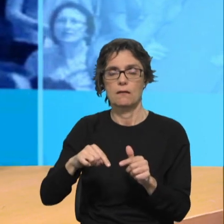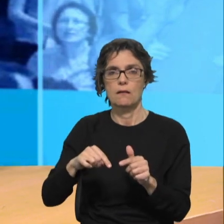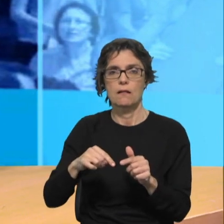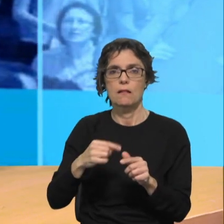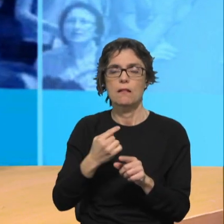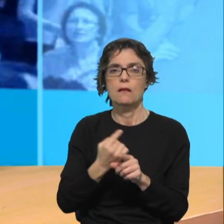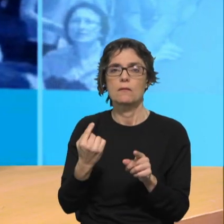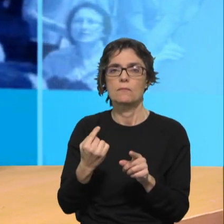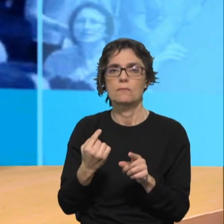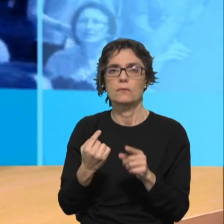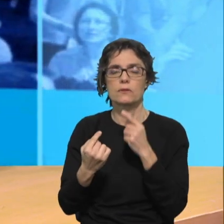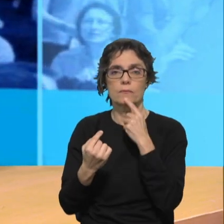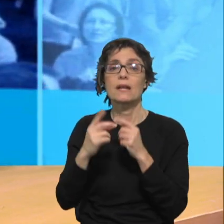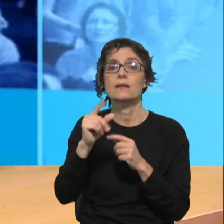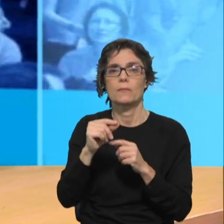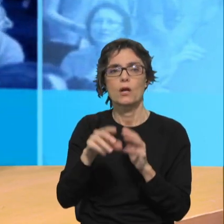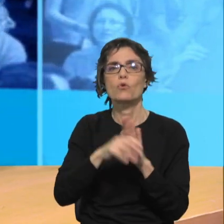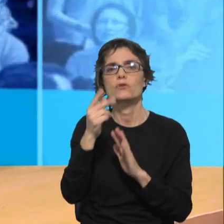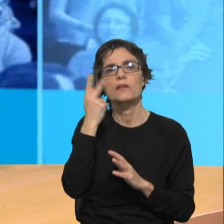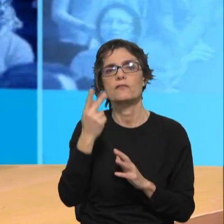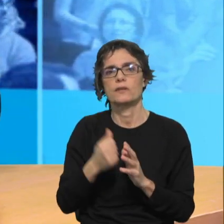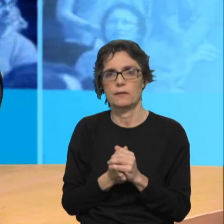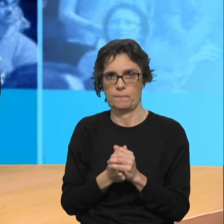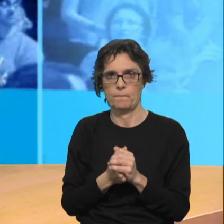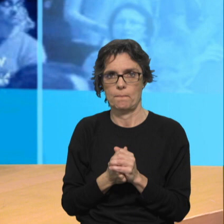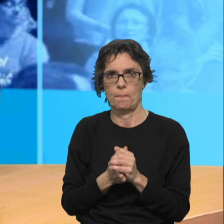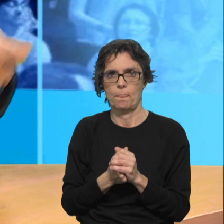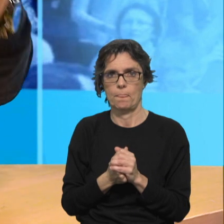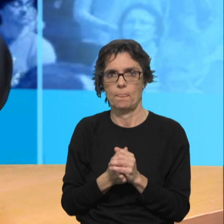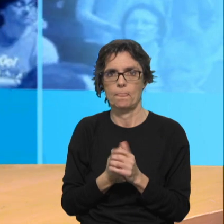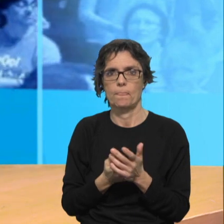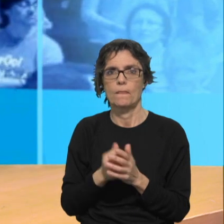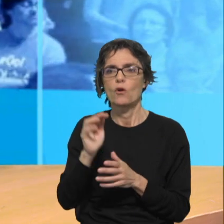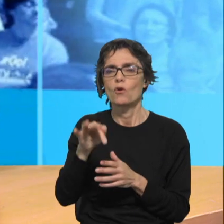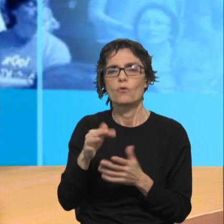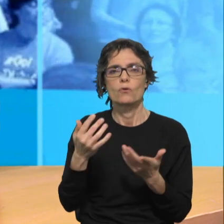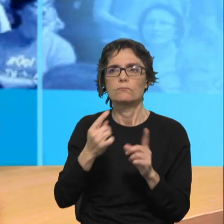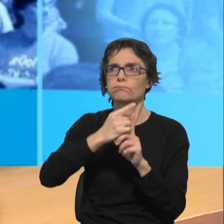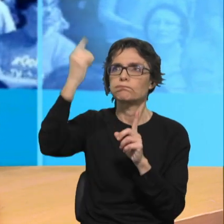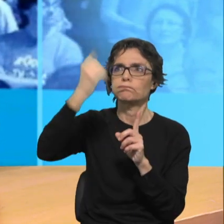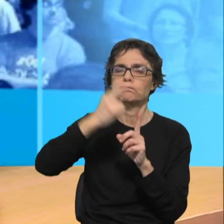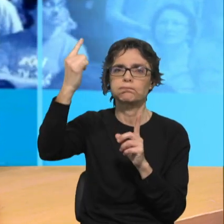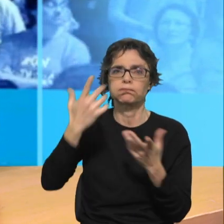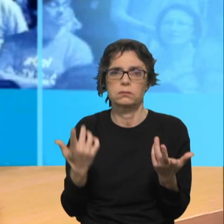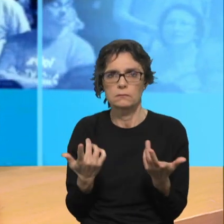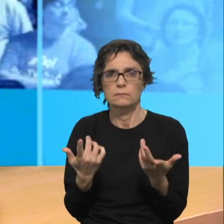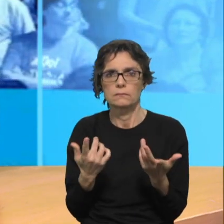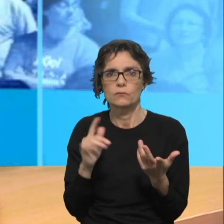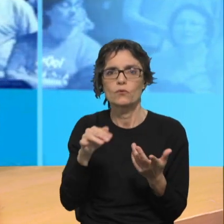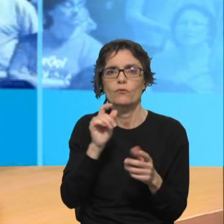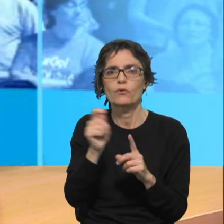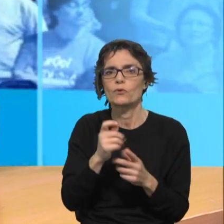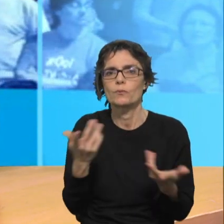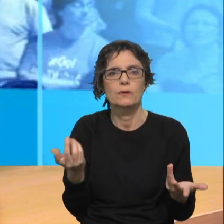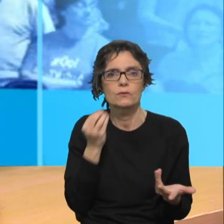Onde vivem, como vivem, o que é que lhes fica depois no fim do mês todo aquele esforço. Uma maior necessidade, de facto, de proteger...